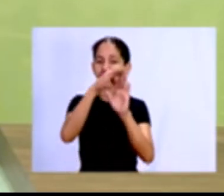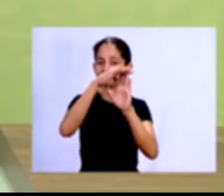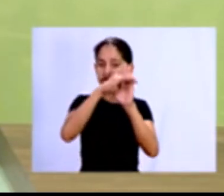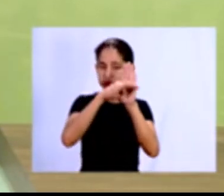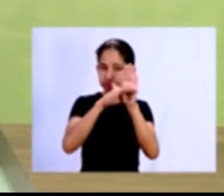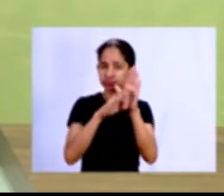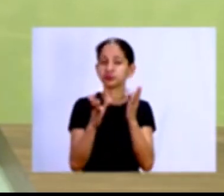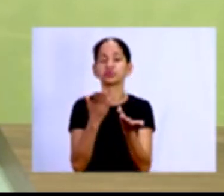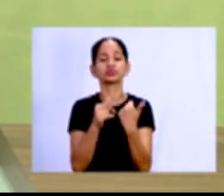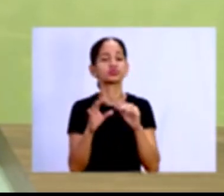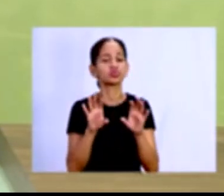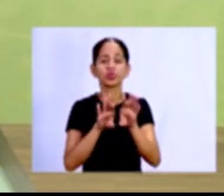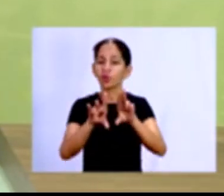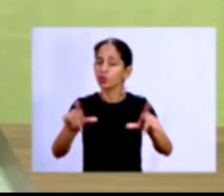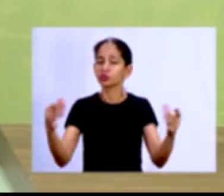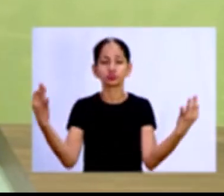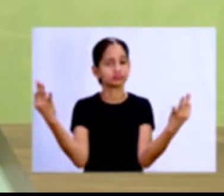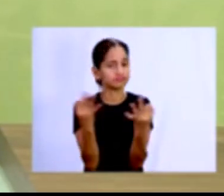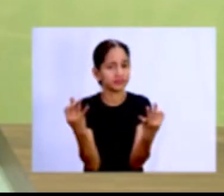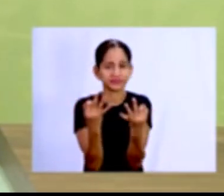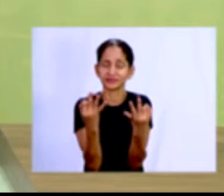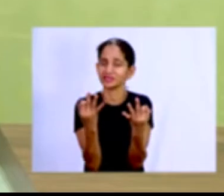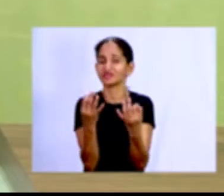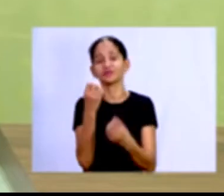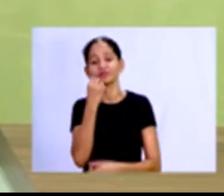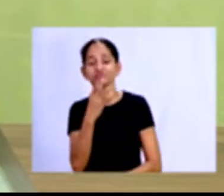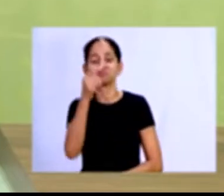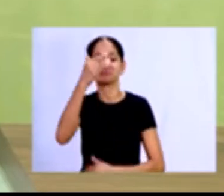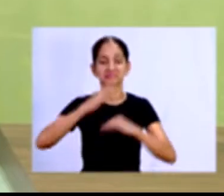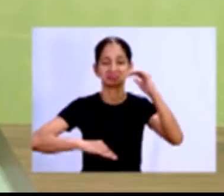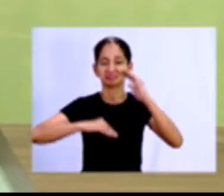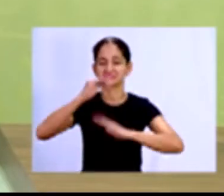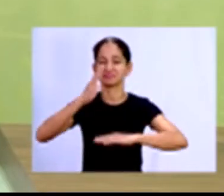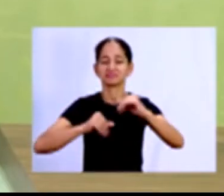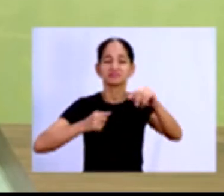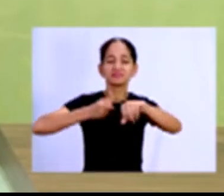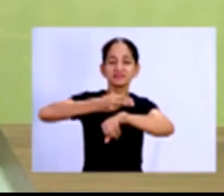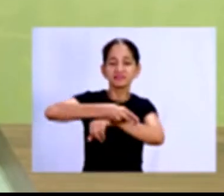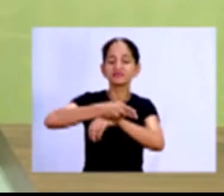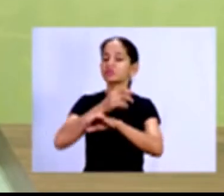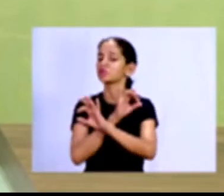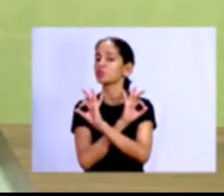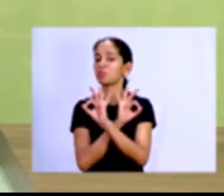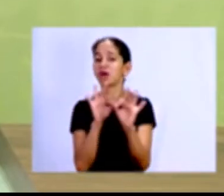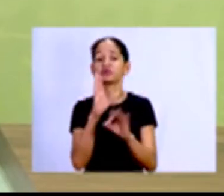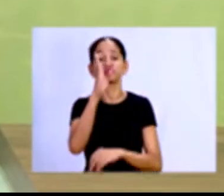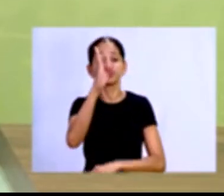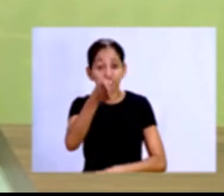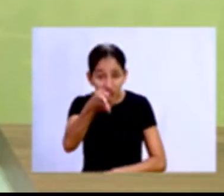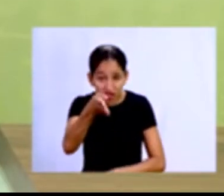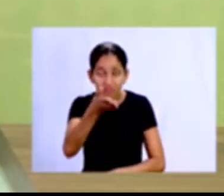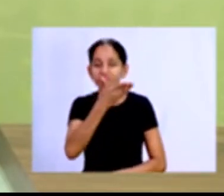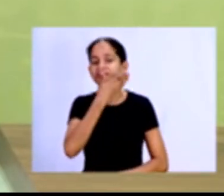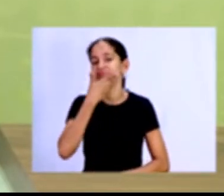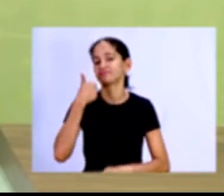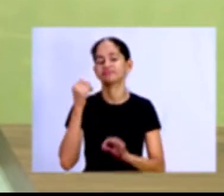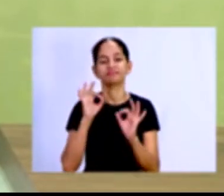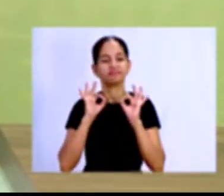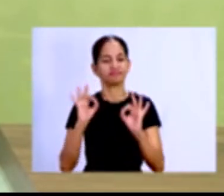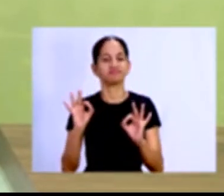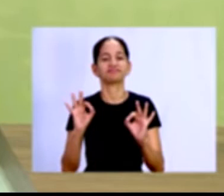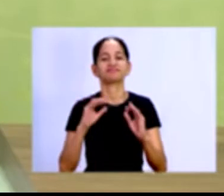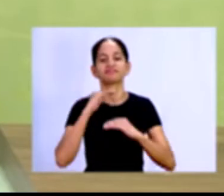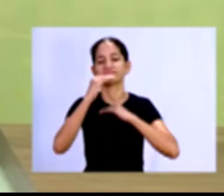curso, tenho certeza vai terminar esse curso muito bem preparado, vai entrar no mercado de trabalho também, se já está, vai ampliar o seu